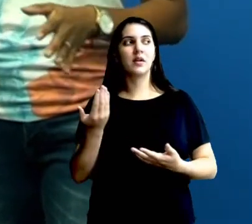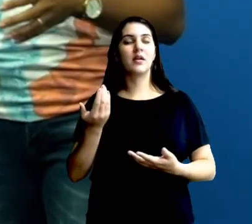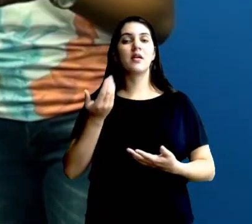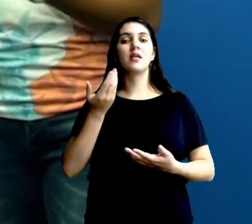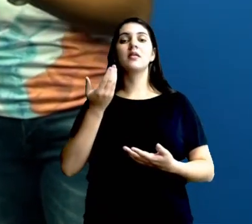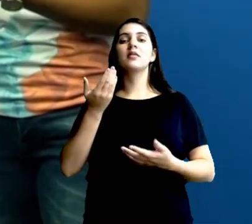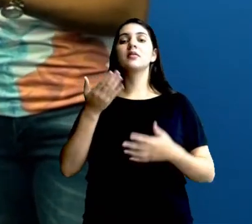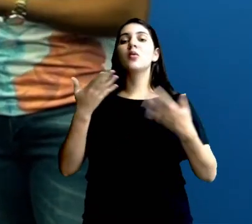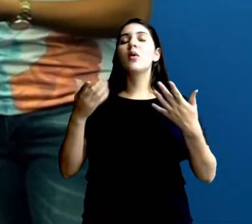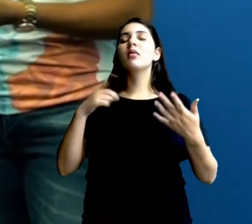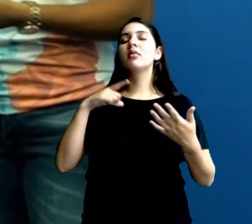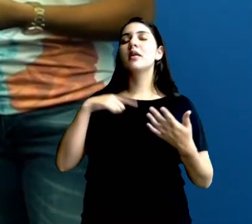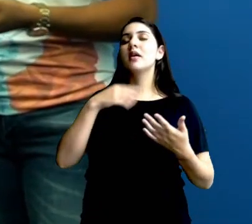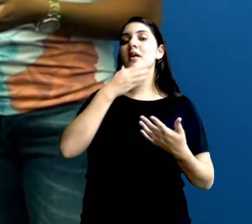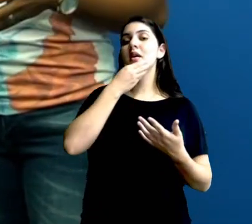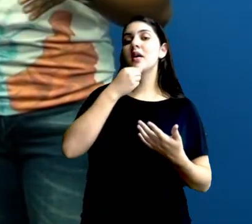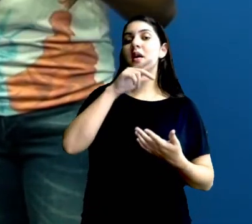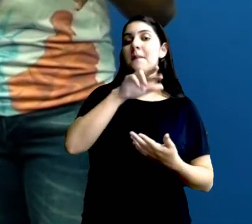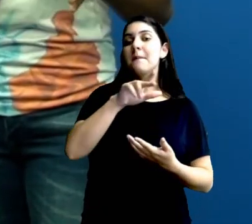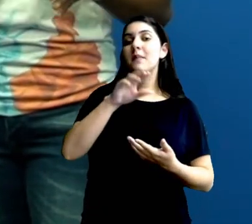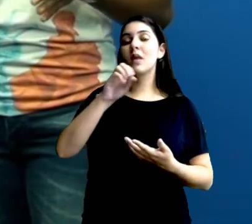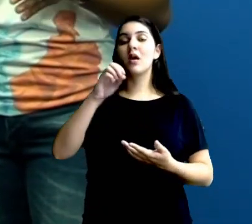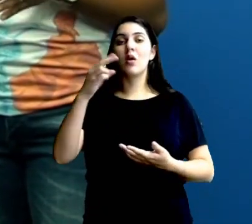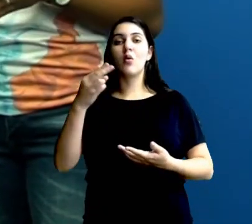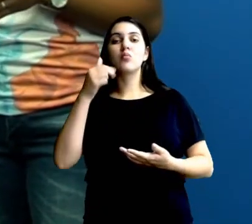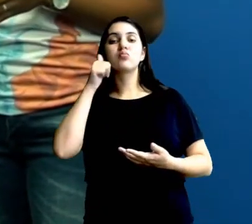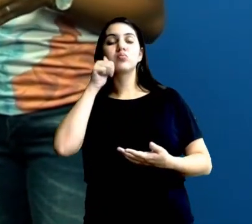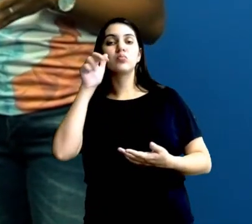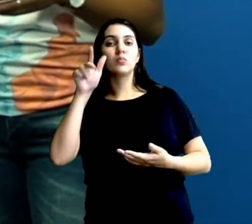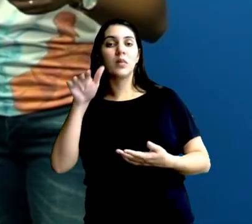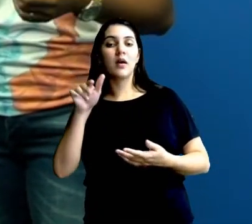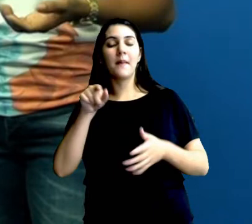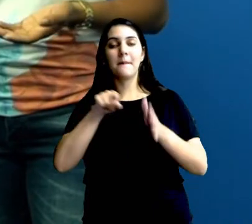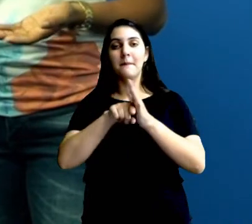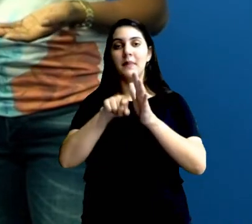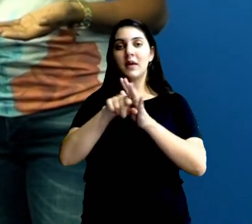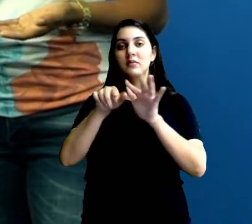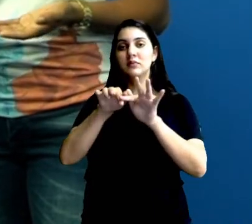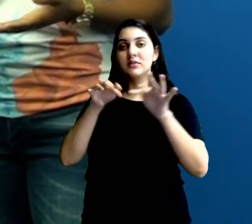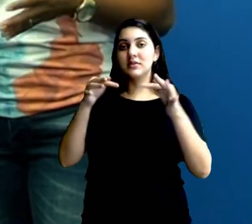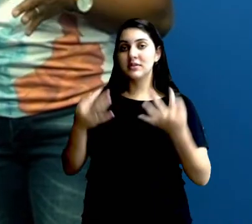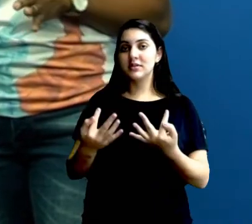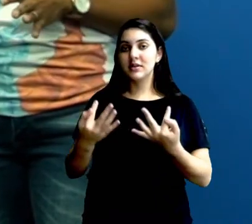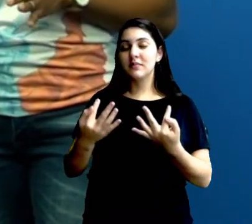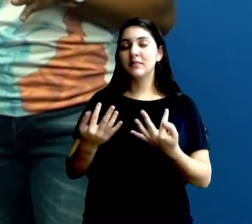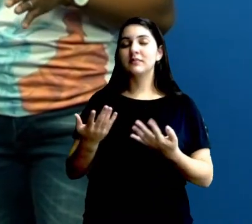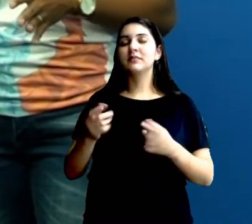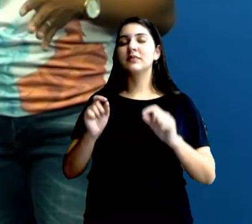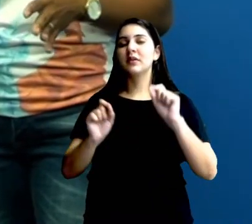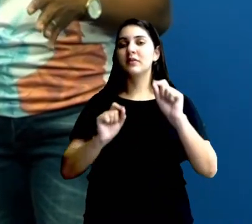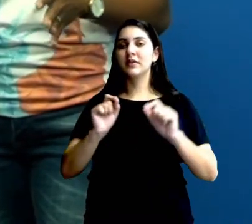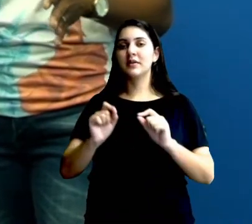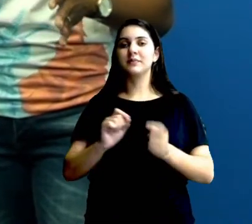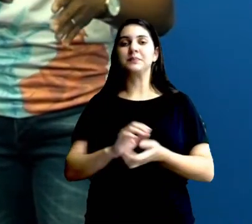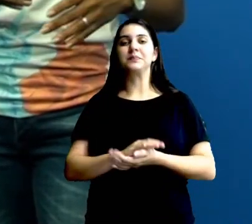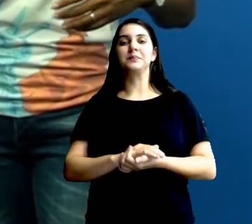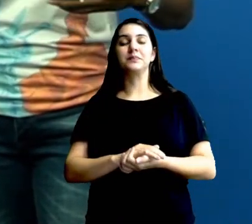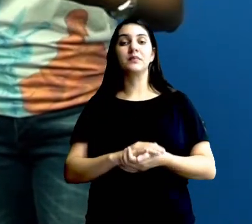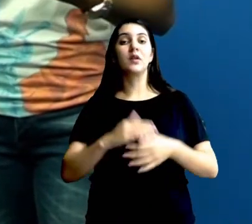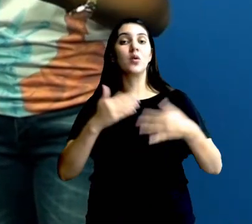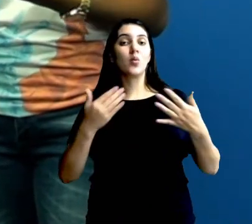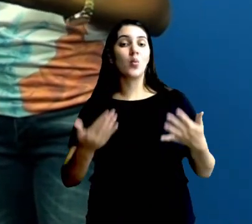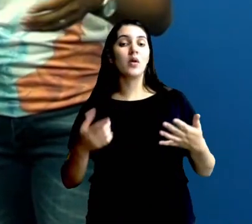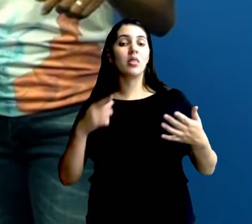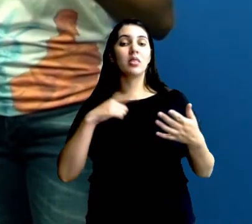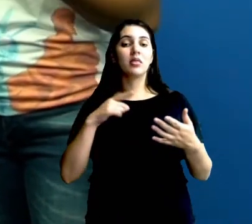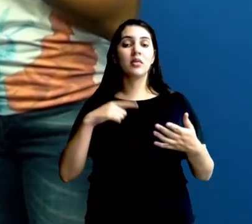tem irmãos ou irmãs. Então, a perguntinha simples. E a resposta, gente, geralmente é yes ou no, tá?